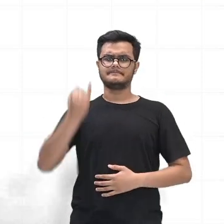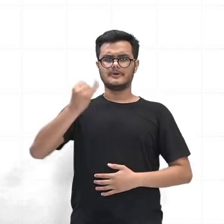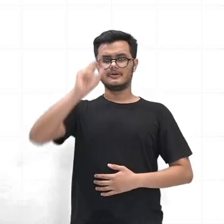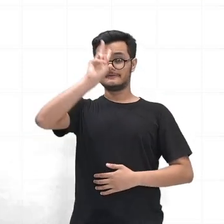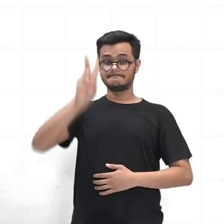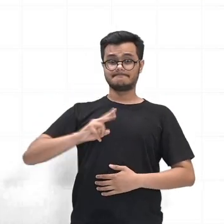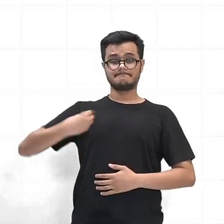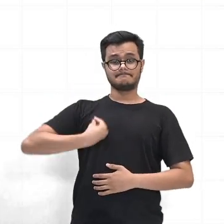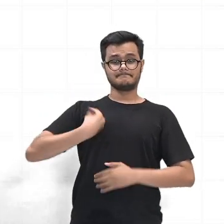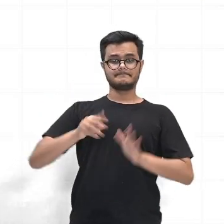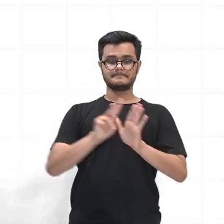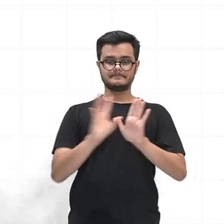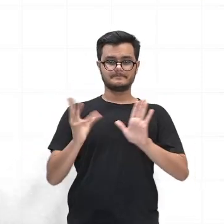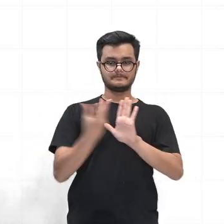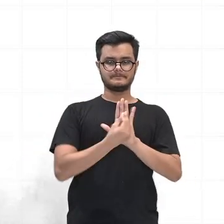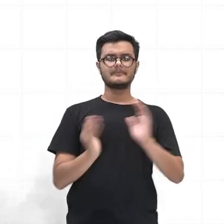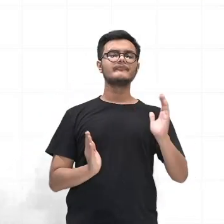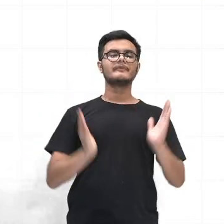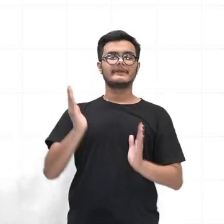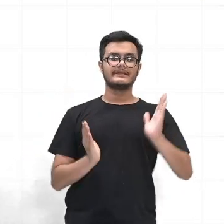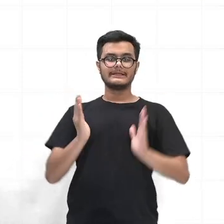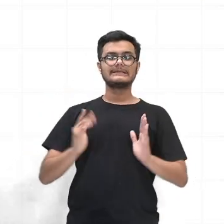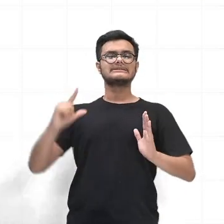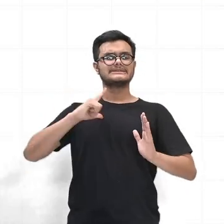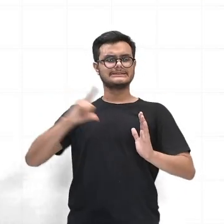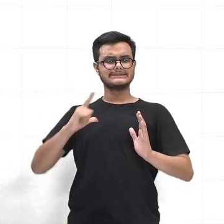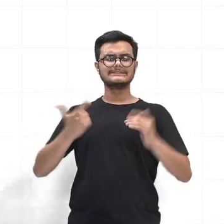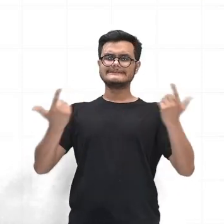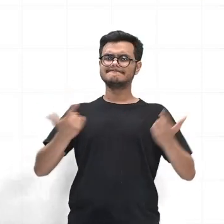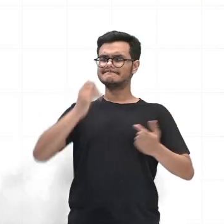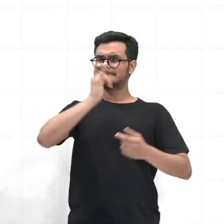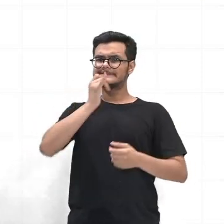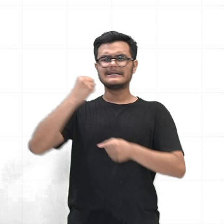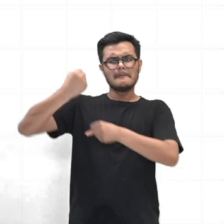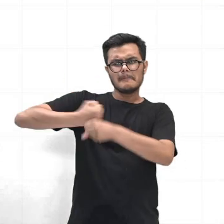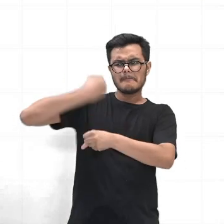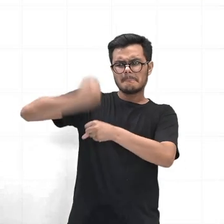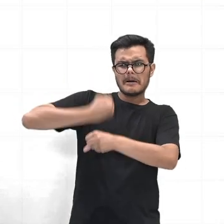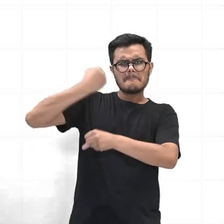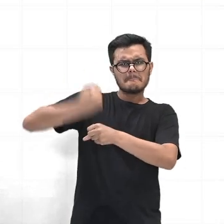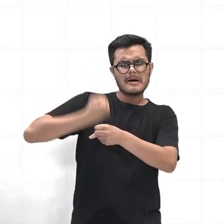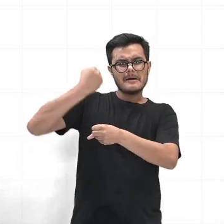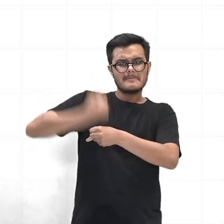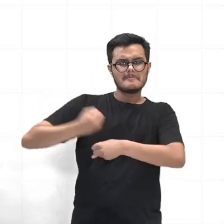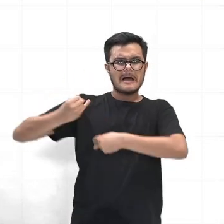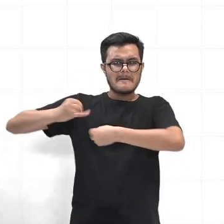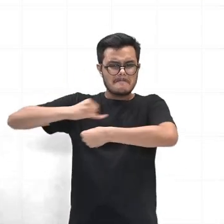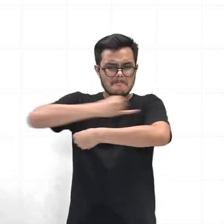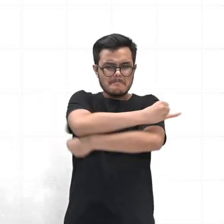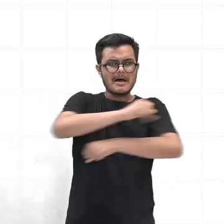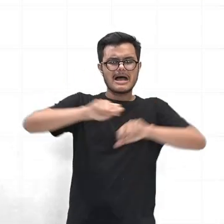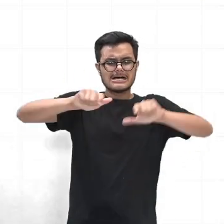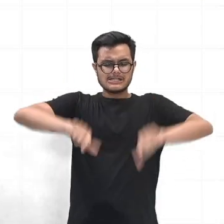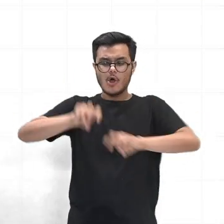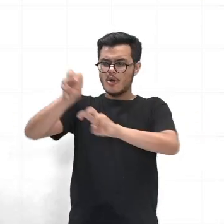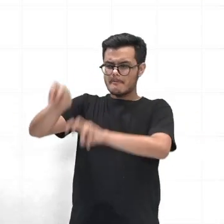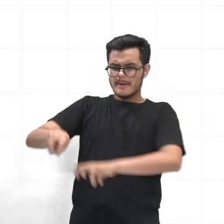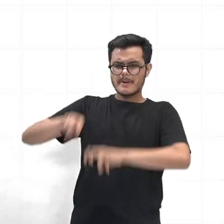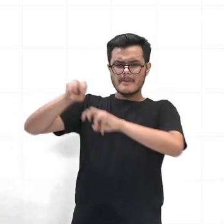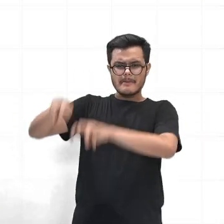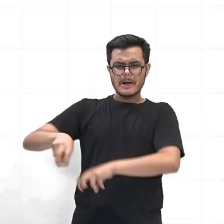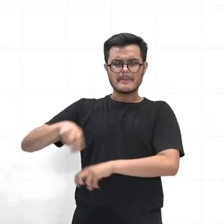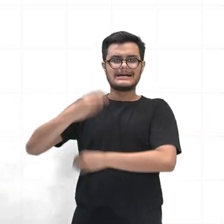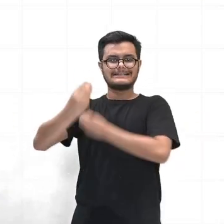da Amazônia e eles foram responsáveis aí por grandes obras de engenharia, como terraços agrícolas e sistemas